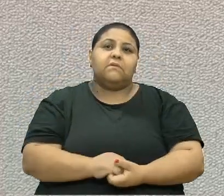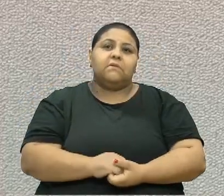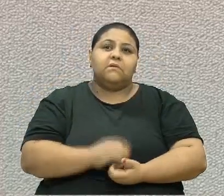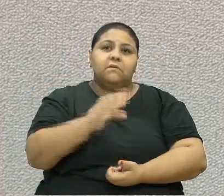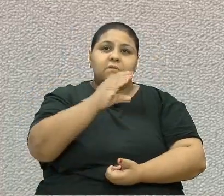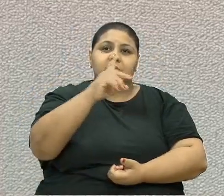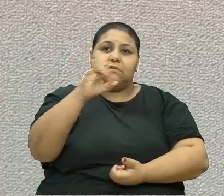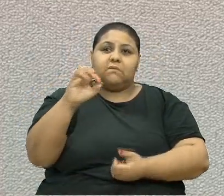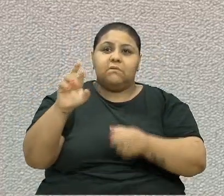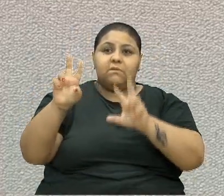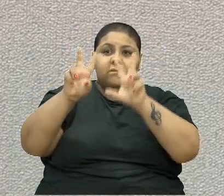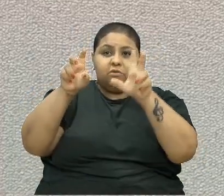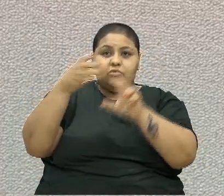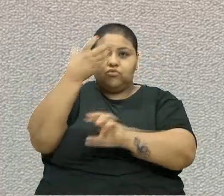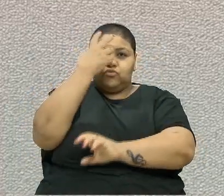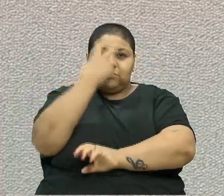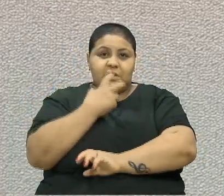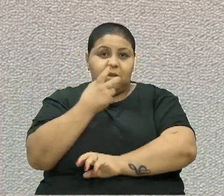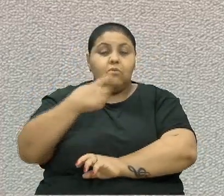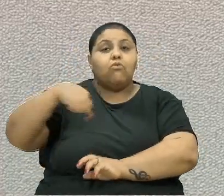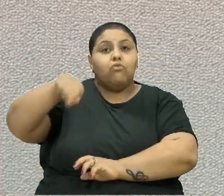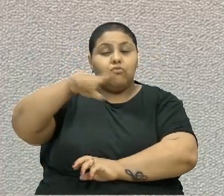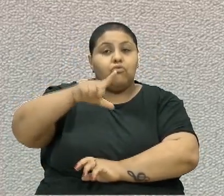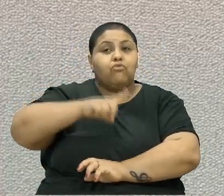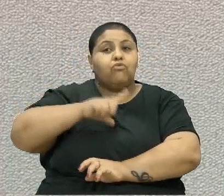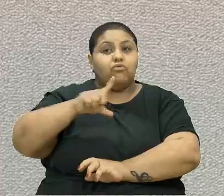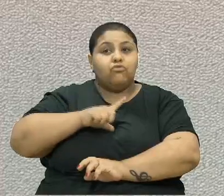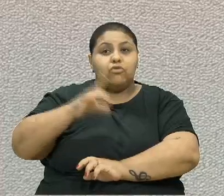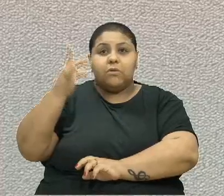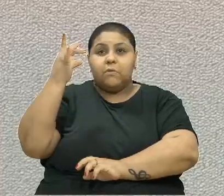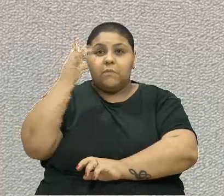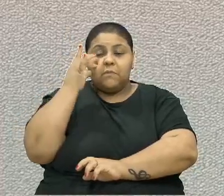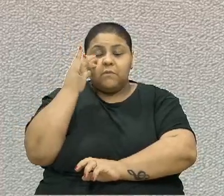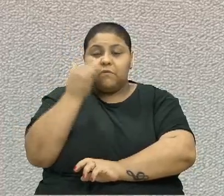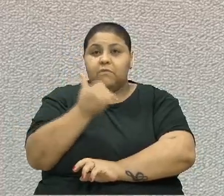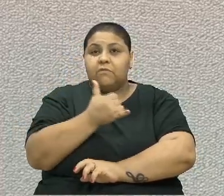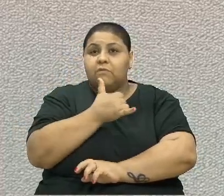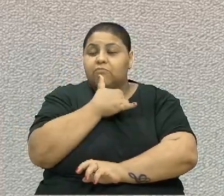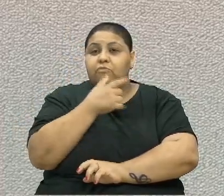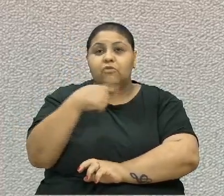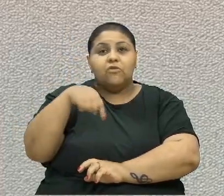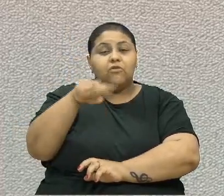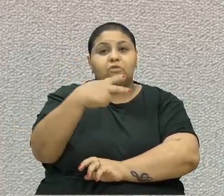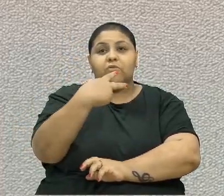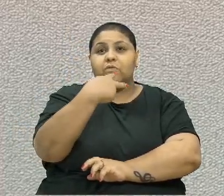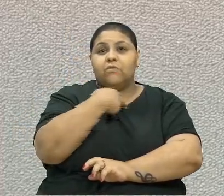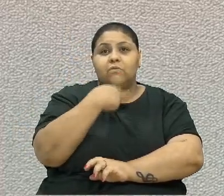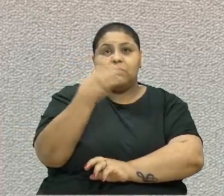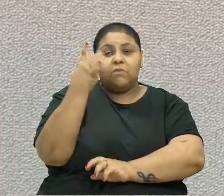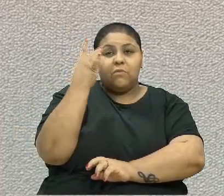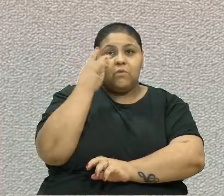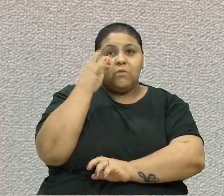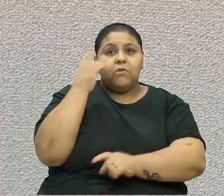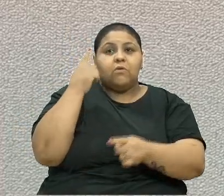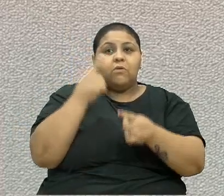CPI é um assunto sério, nós temos que estar presente e, infelizmente, nós não podemos estar presente hoje